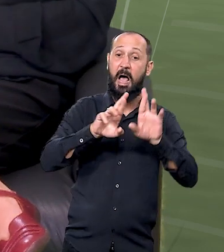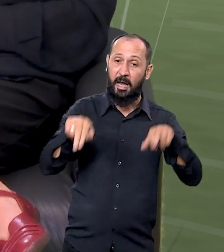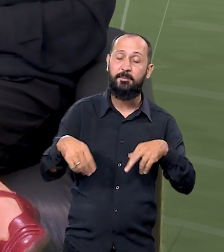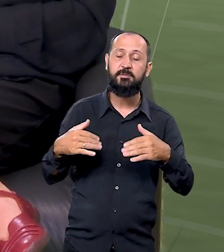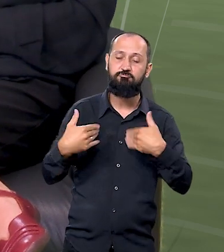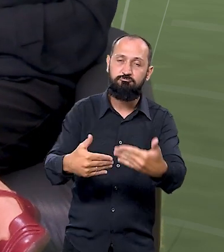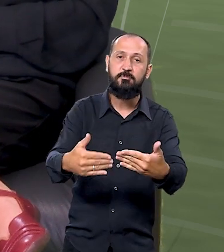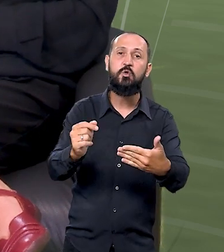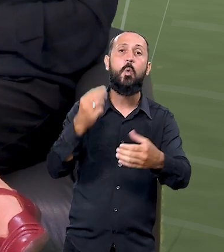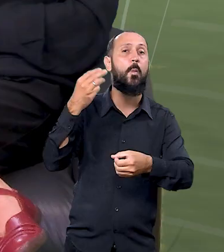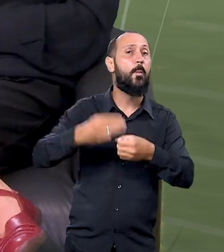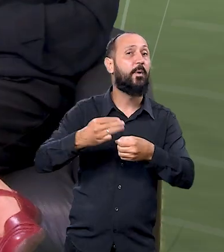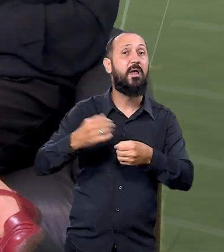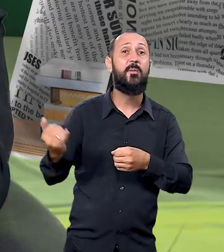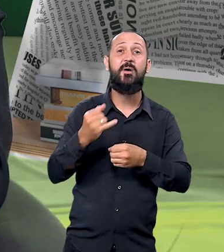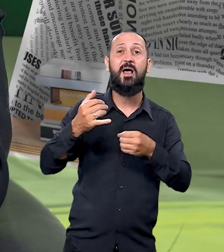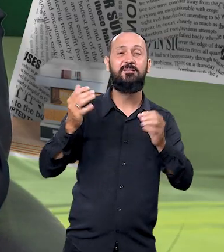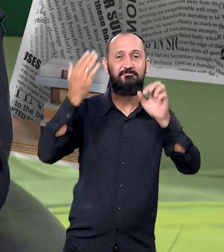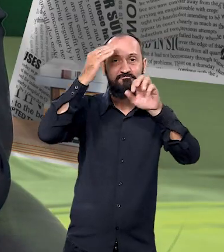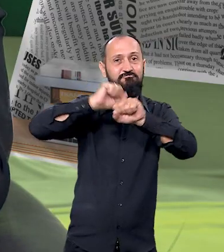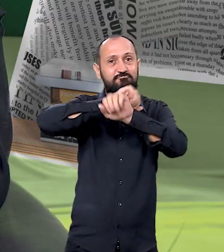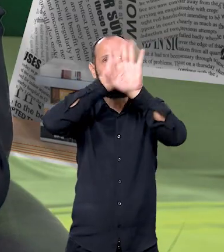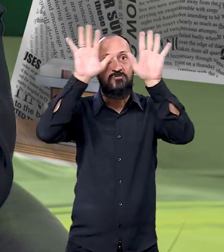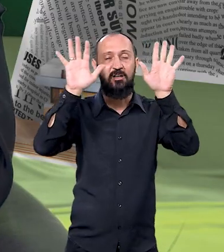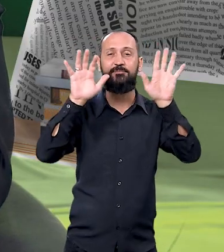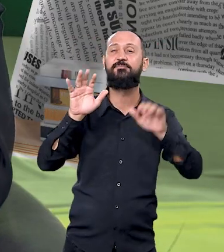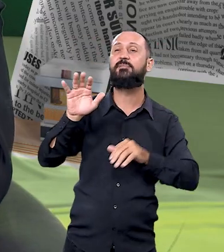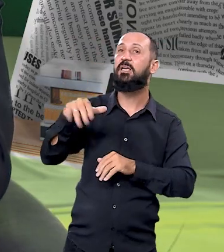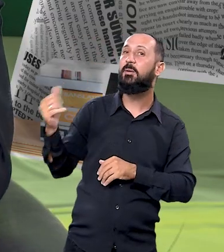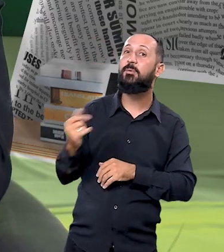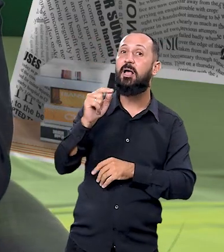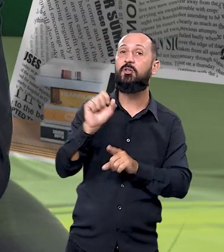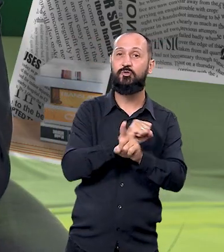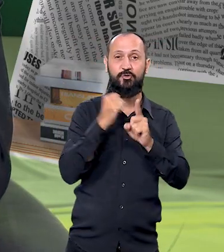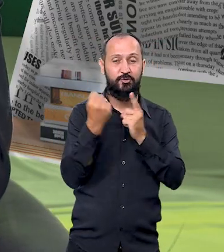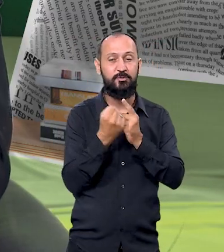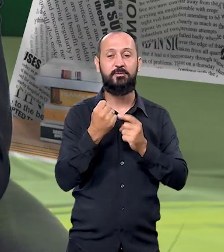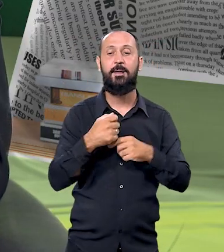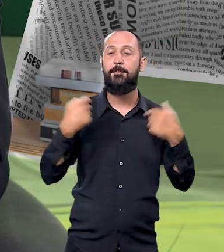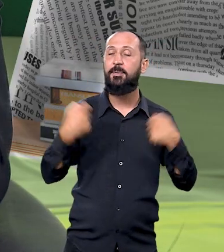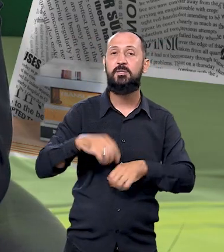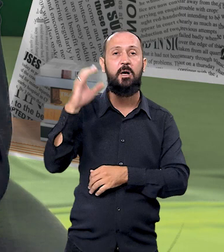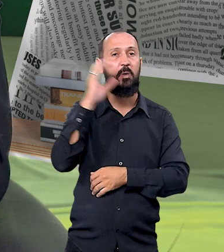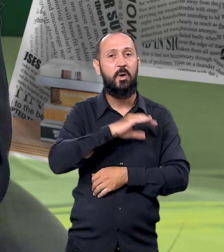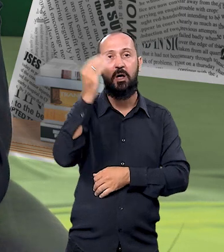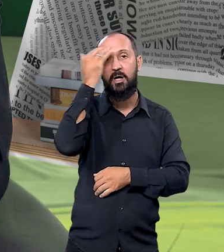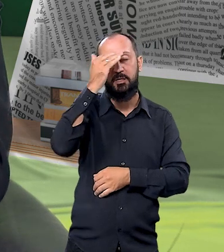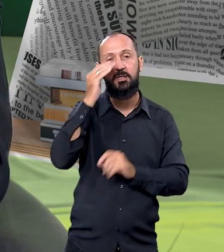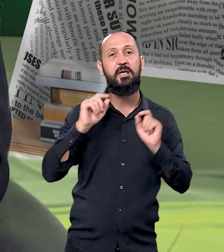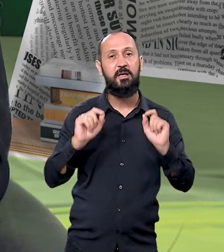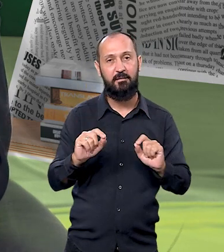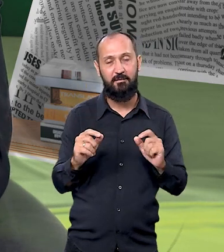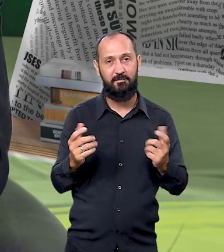E principalmente, Jaque, a sociedade, de uma vez por todas, compreender que ela é responsável pela segurança